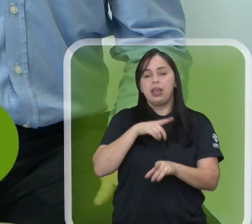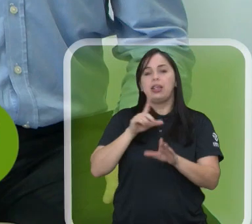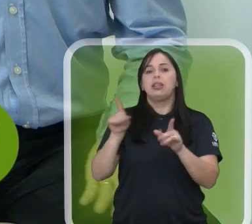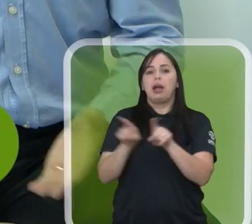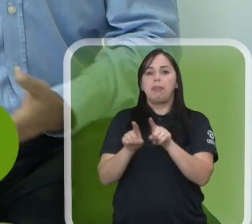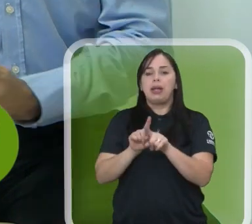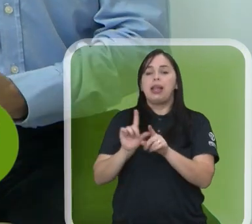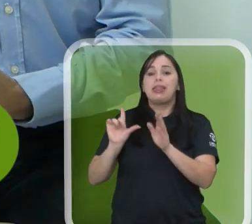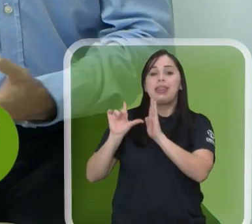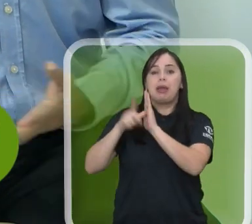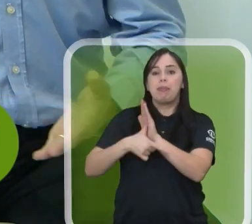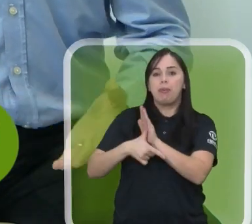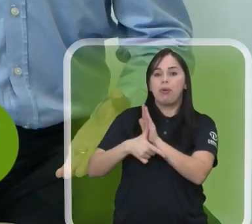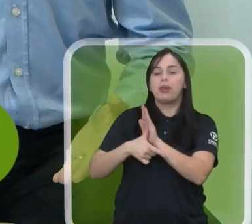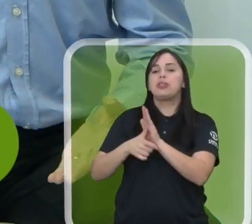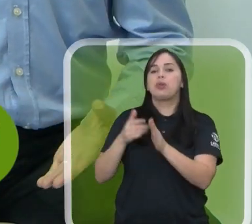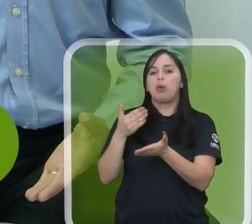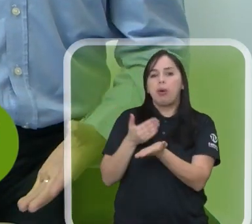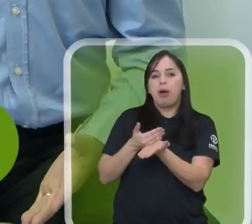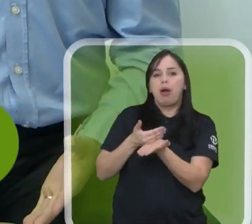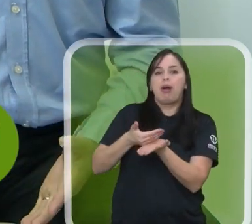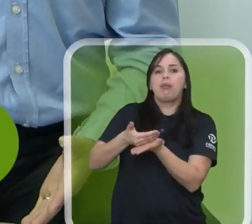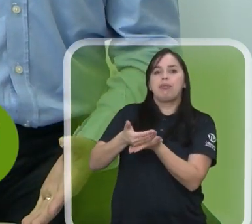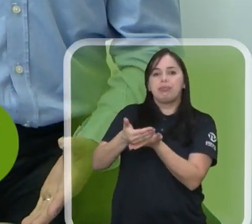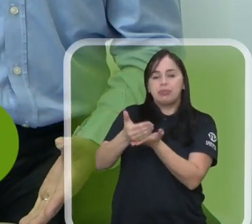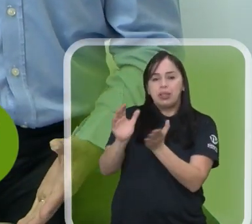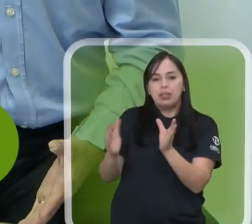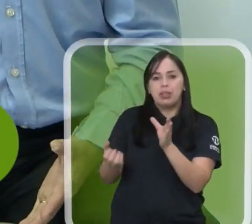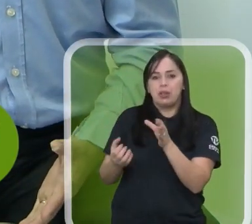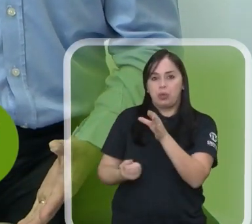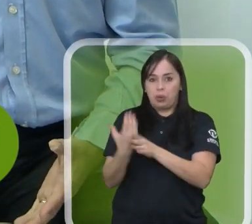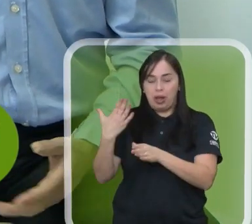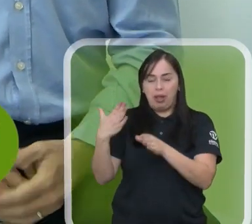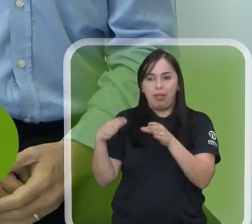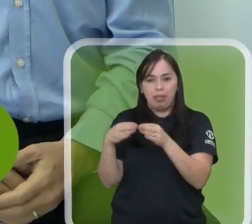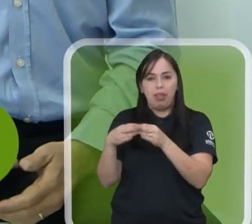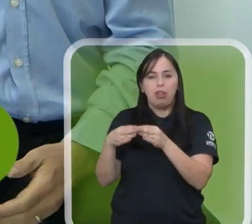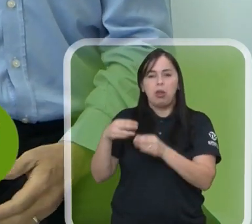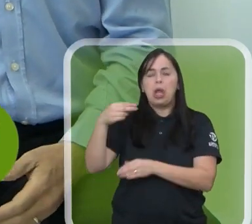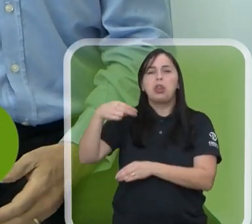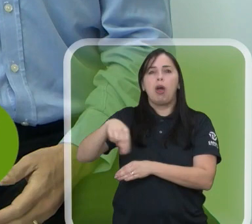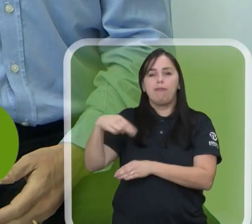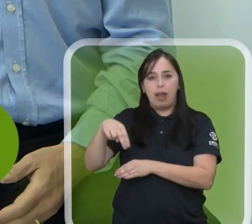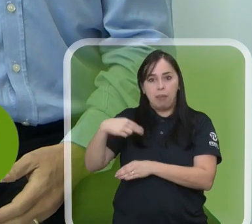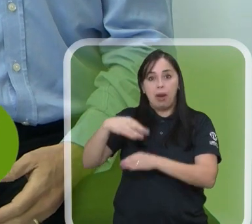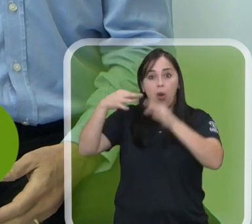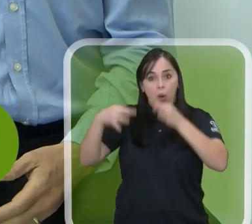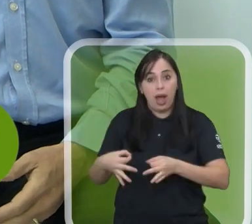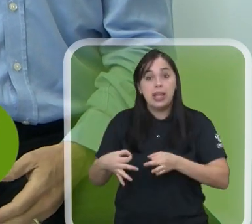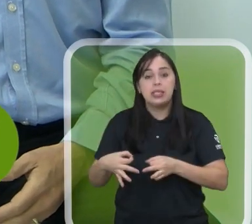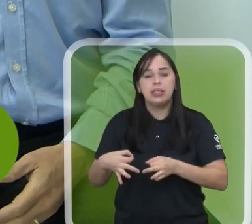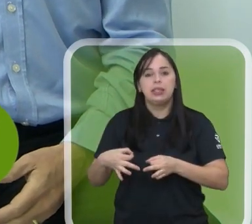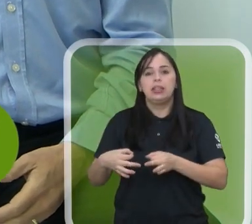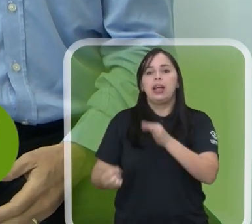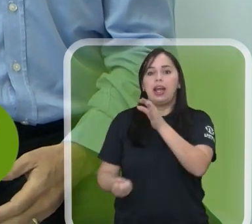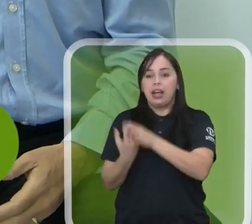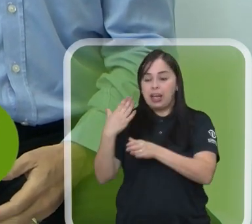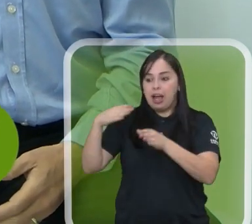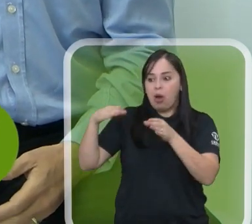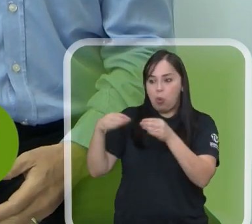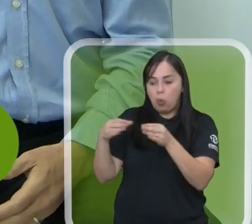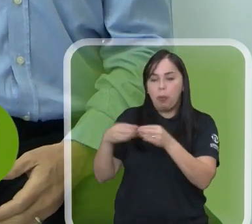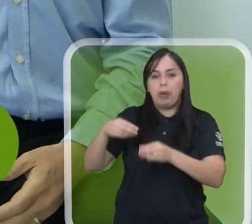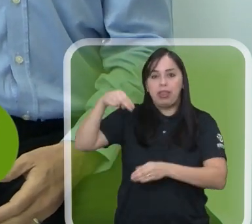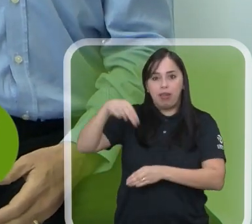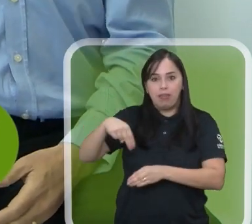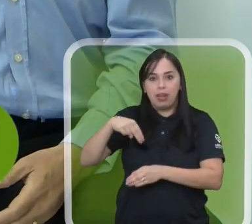começar o trabalho e montagem do elenco agora, tem que começar a montar o elenco agora em novembro, né? E o correto é montar o elenco em novembro e dar